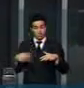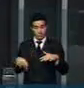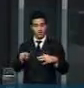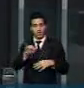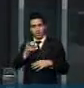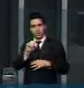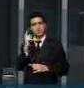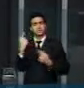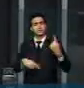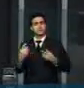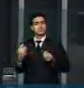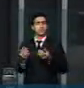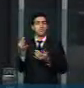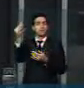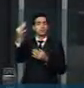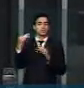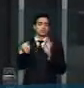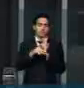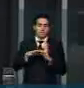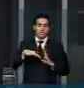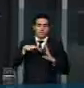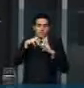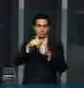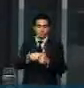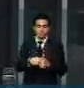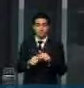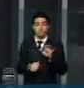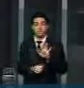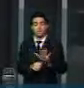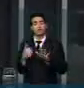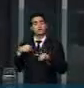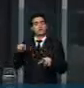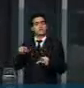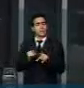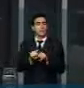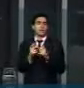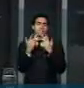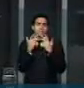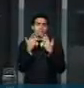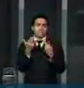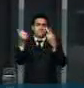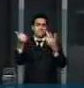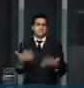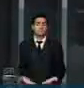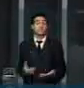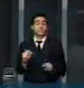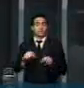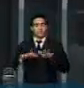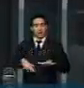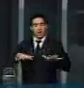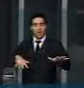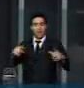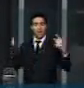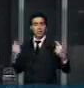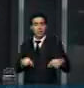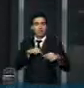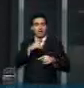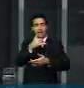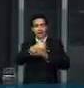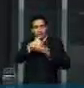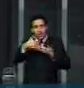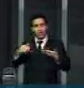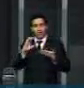discutindo o futuro do nosso planeta. Quero citar também a marcha contra o crack e outras drogas